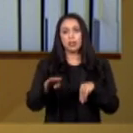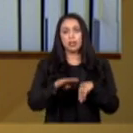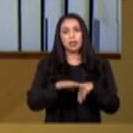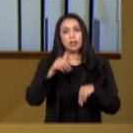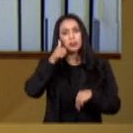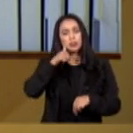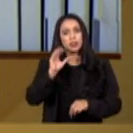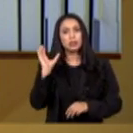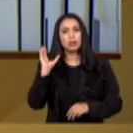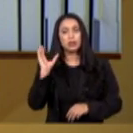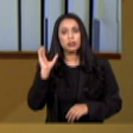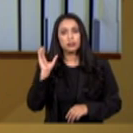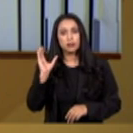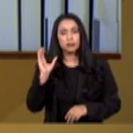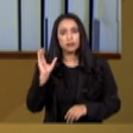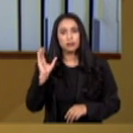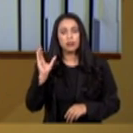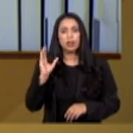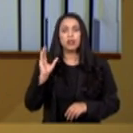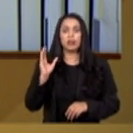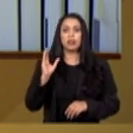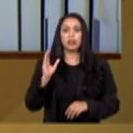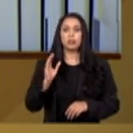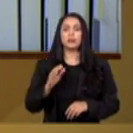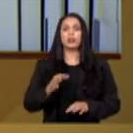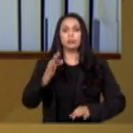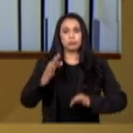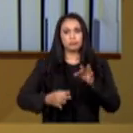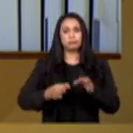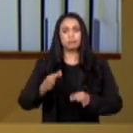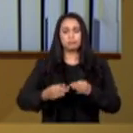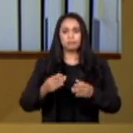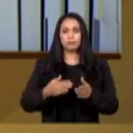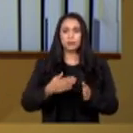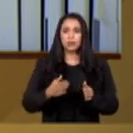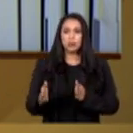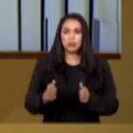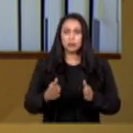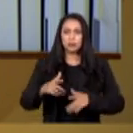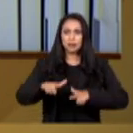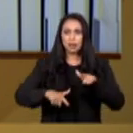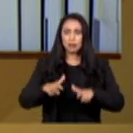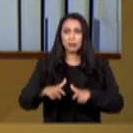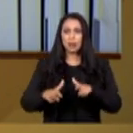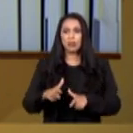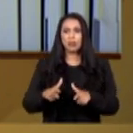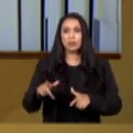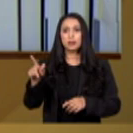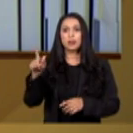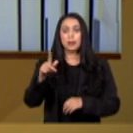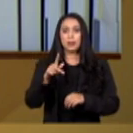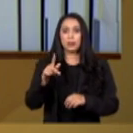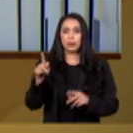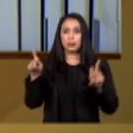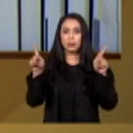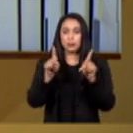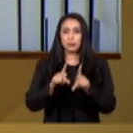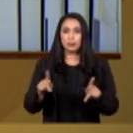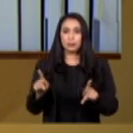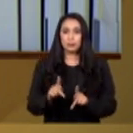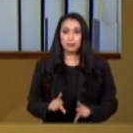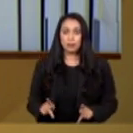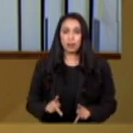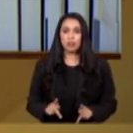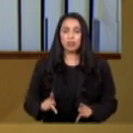destrava haver uma gestão de muita paz lembrando isaías que disse